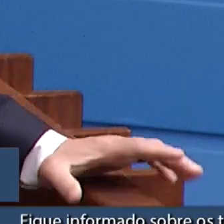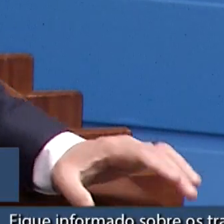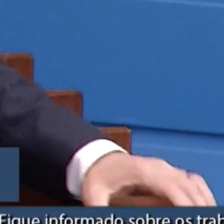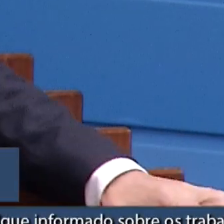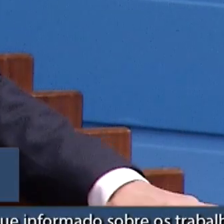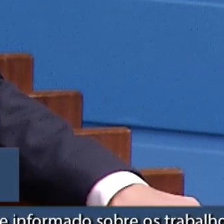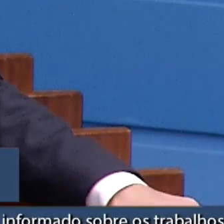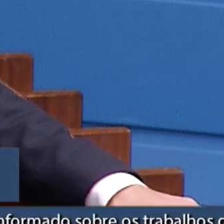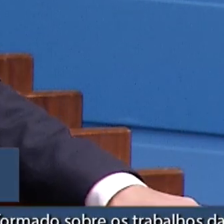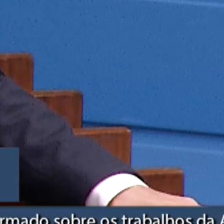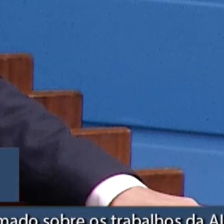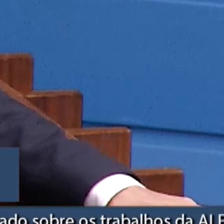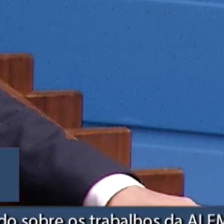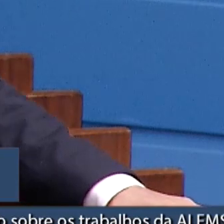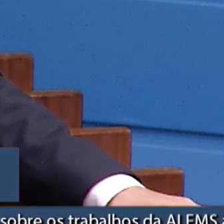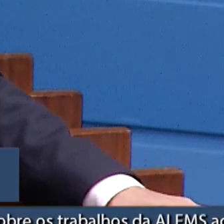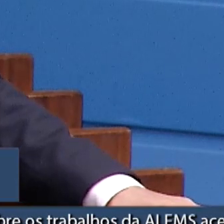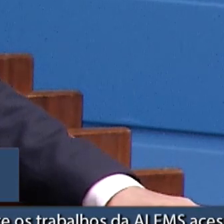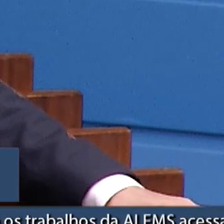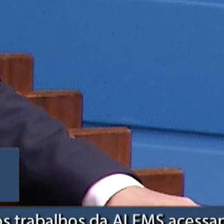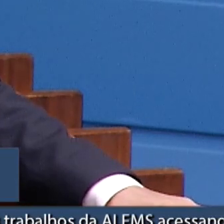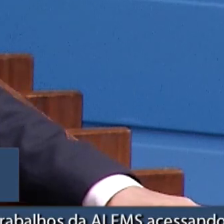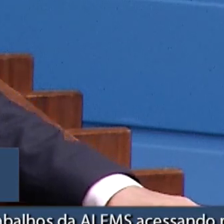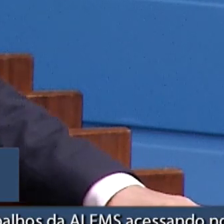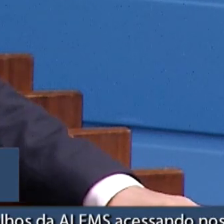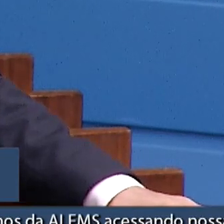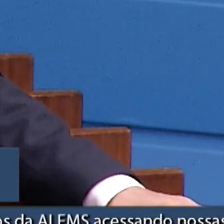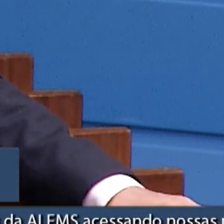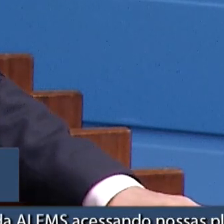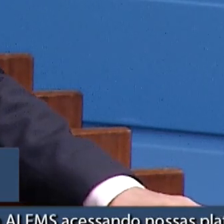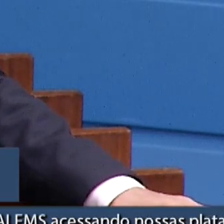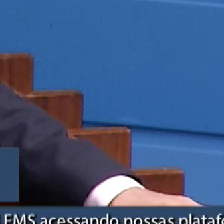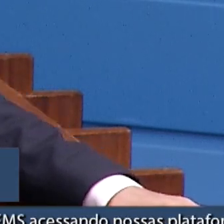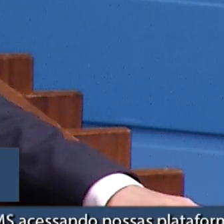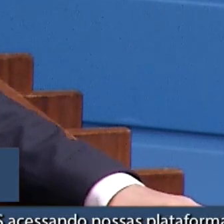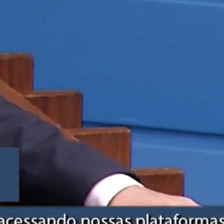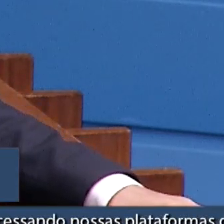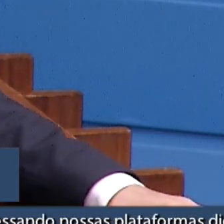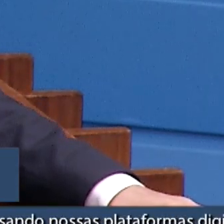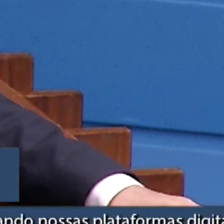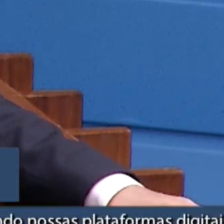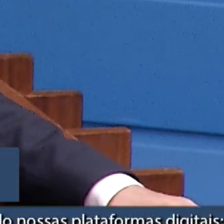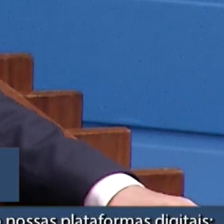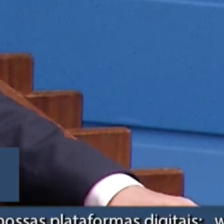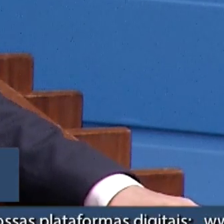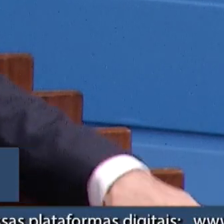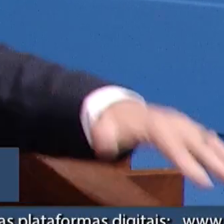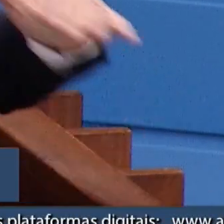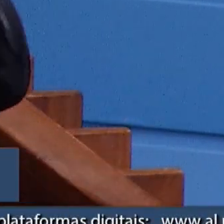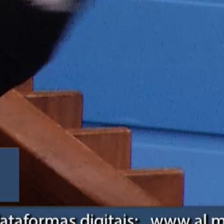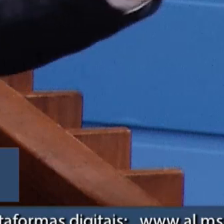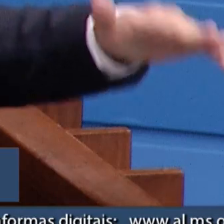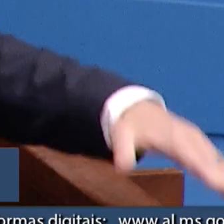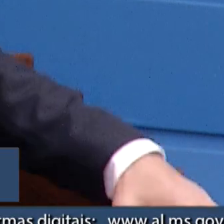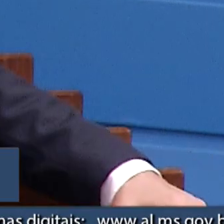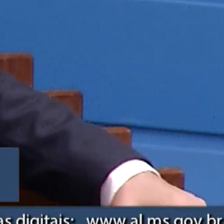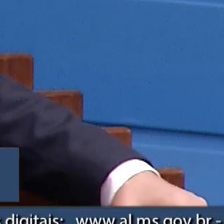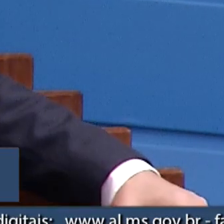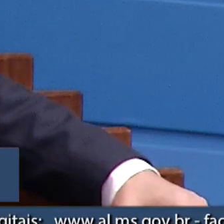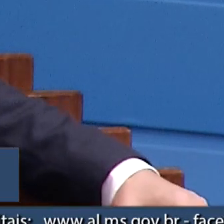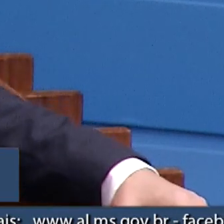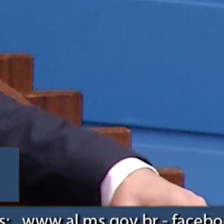na tentativa de conter este fogo, né, de apagar este fogo que se alastra com